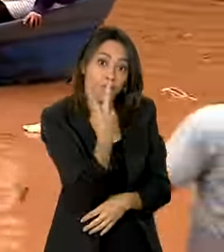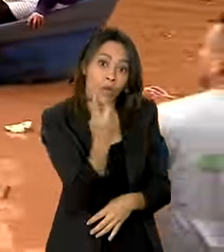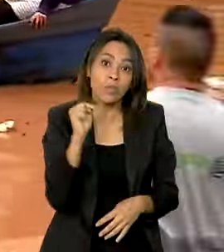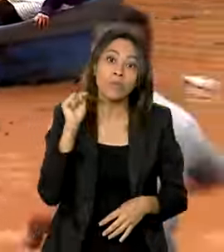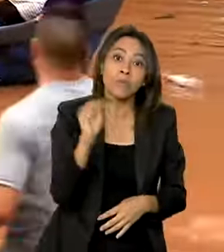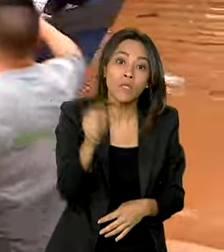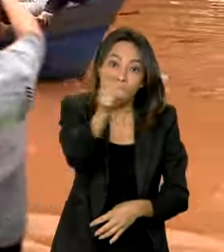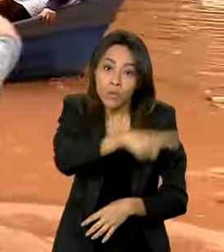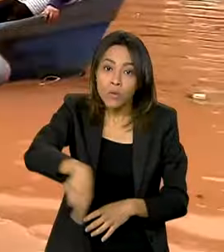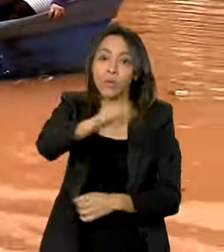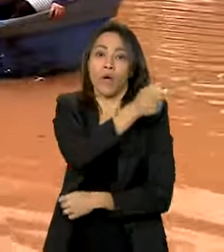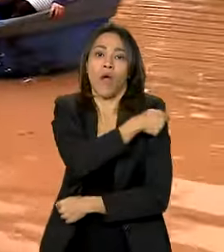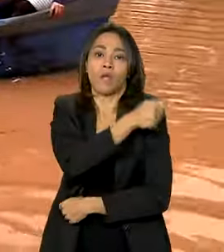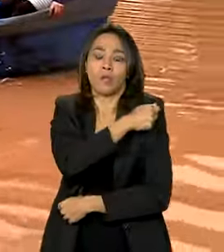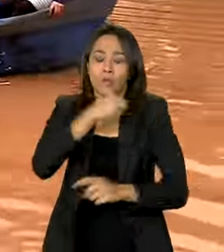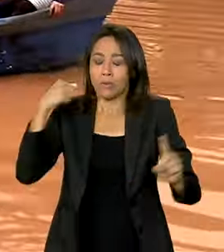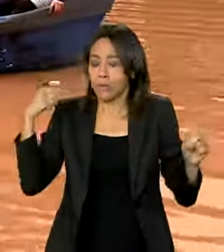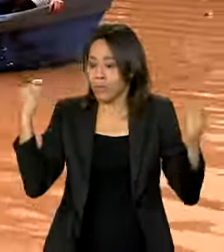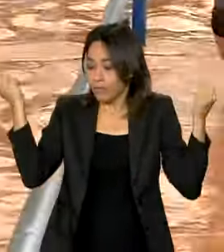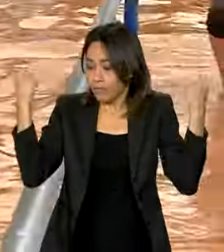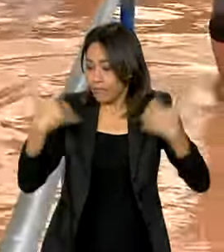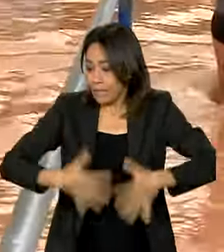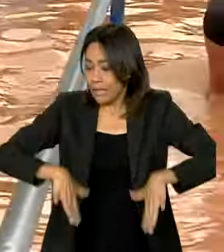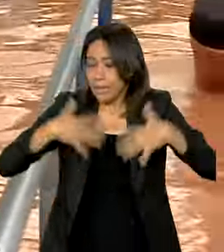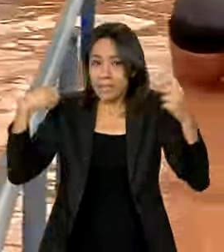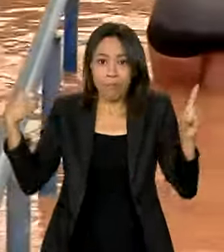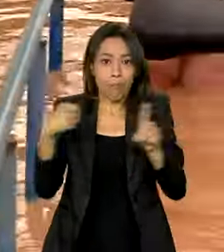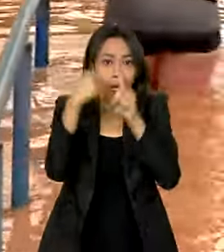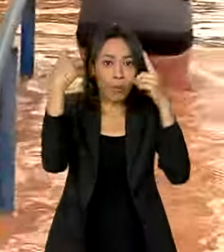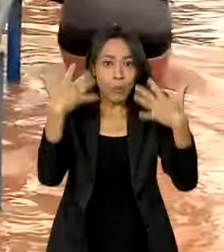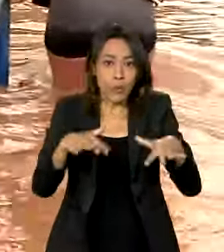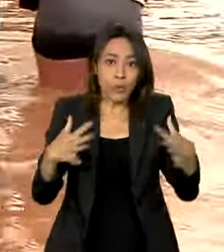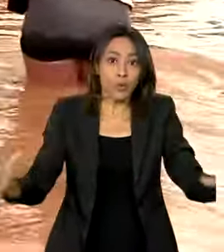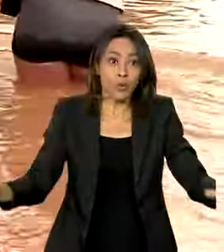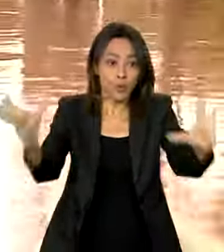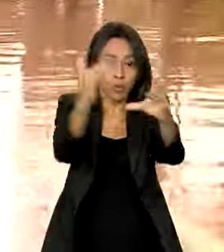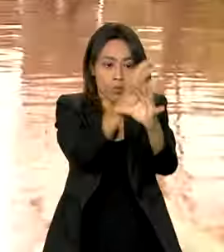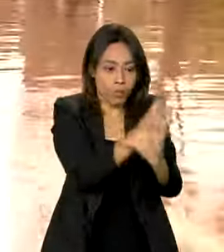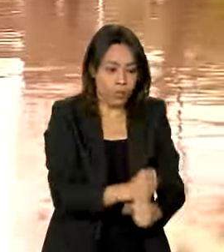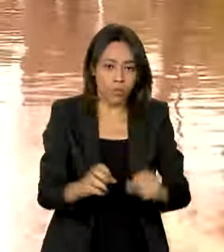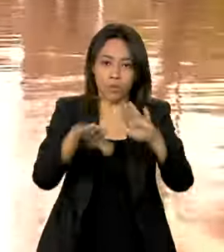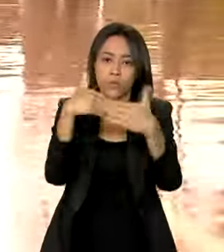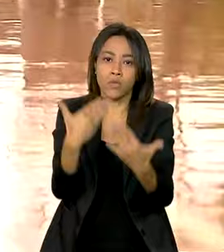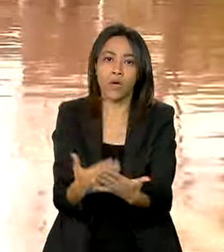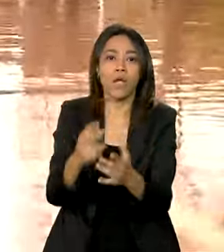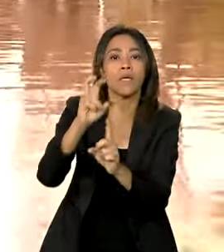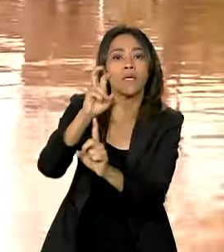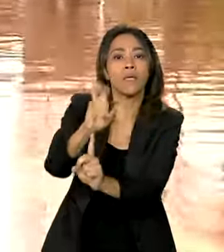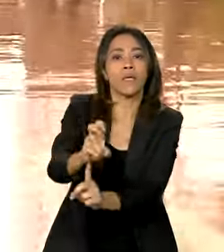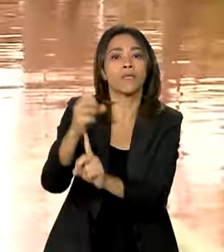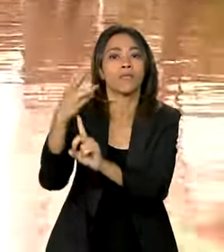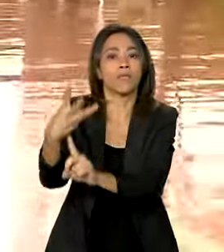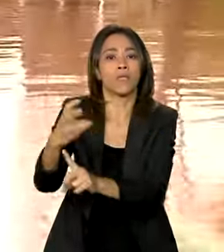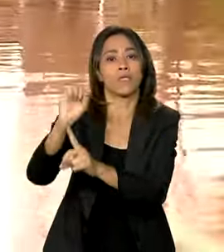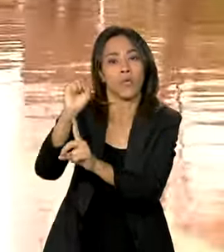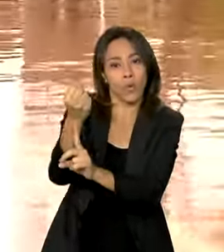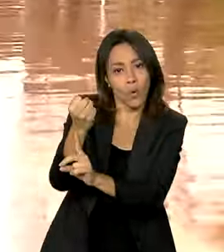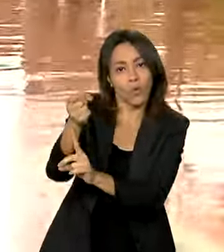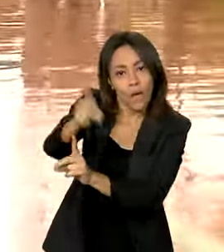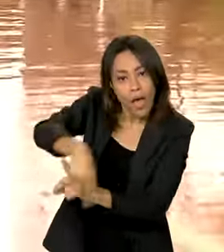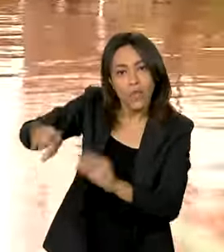mil estudantes impactados. Desse total de escolas, 538